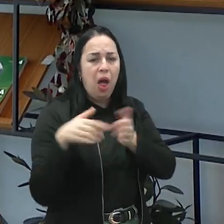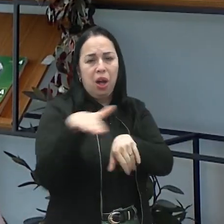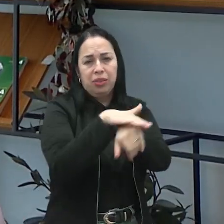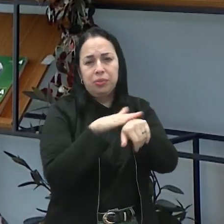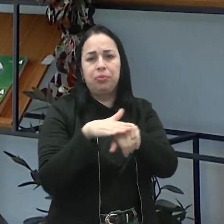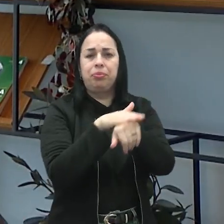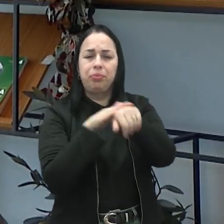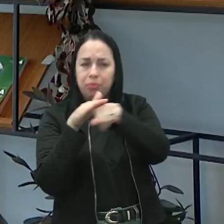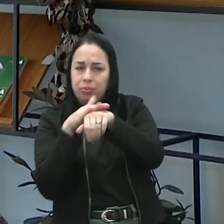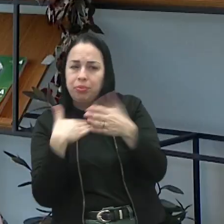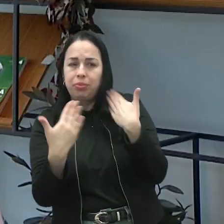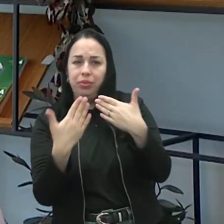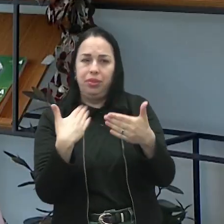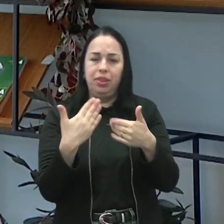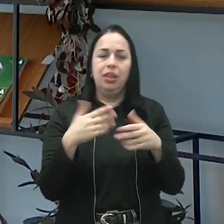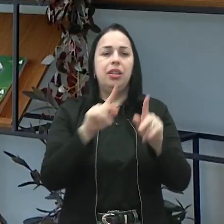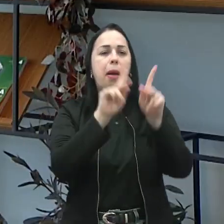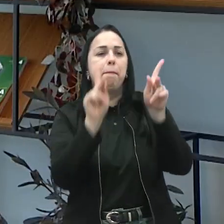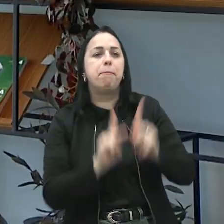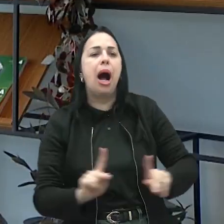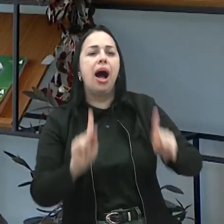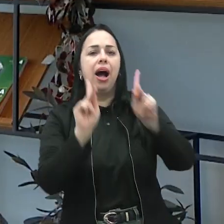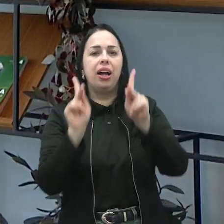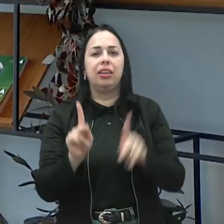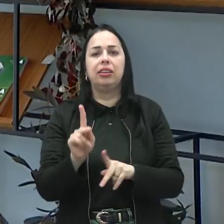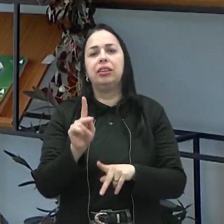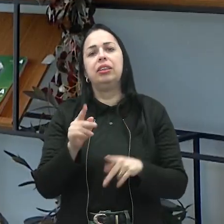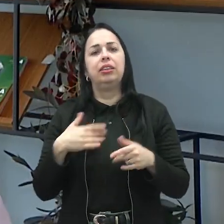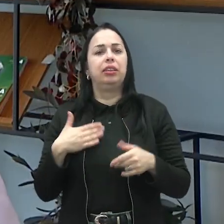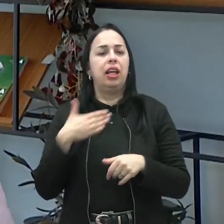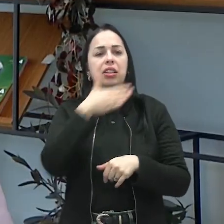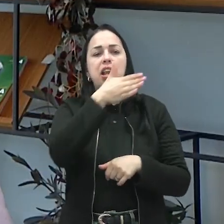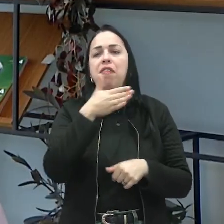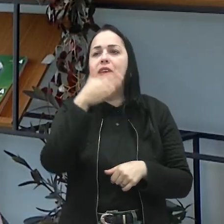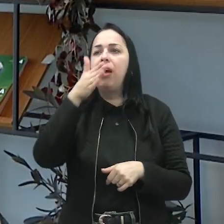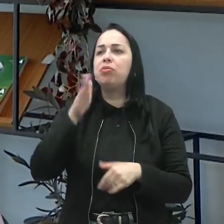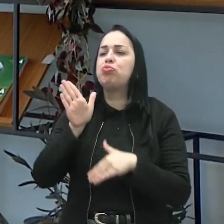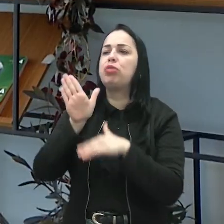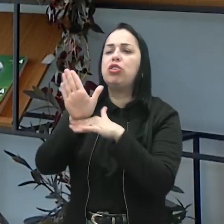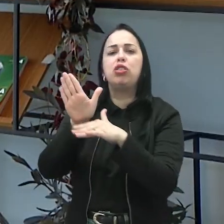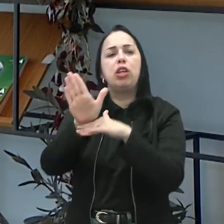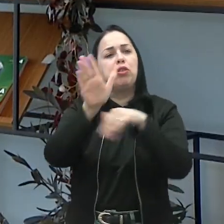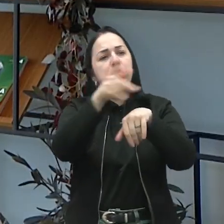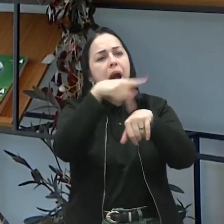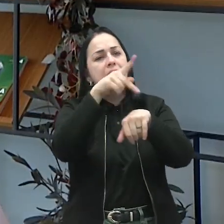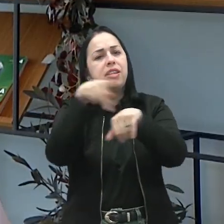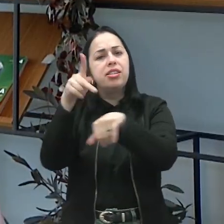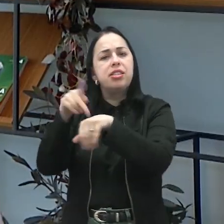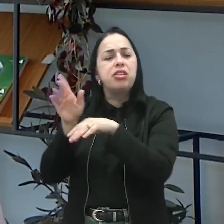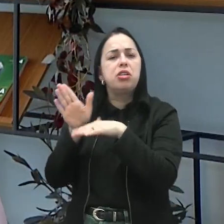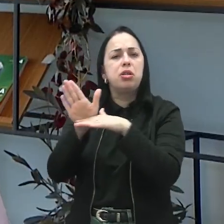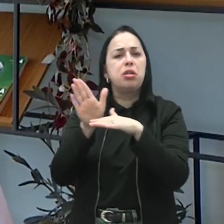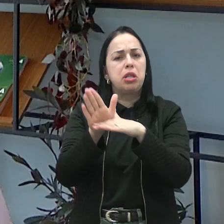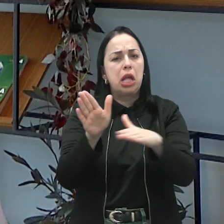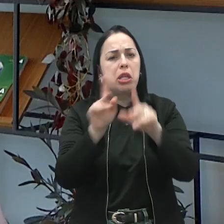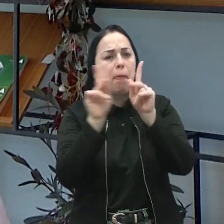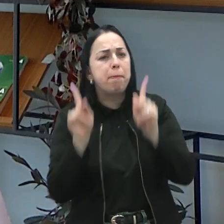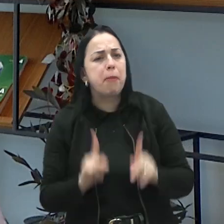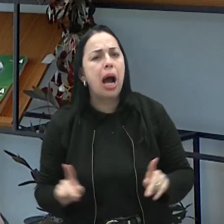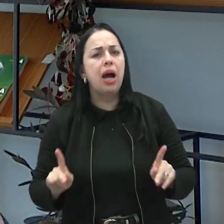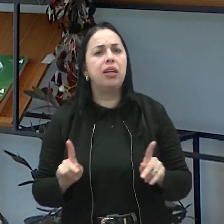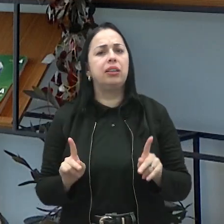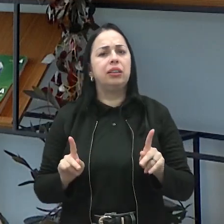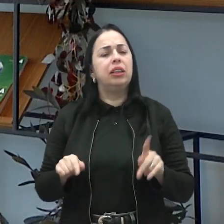de participar de missões de paz, né, como no Haiti ou no Timor-Leste, de